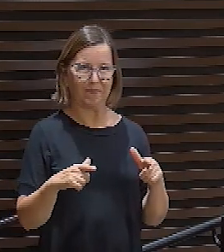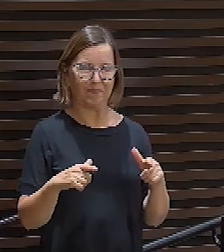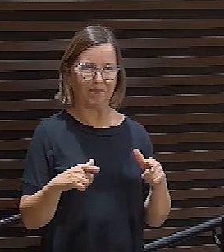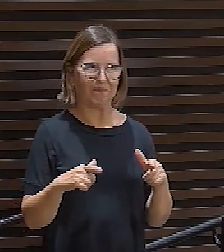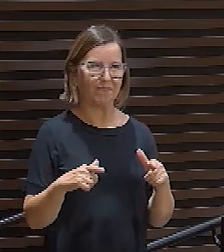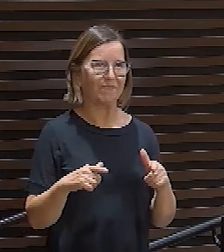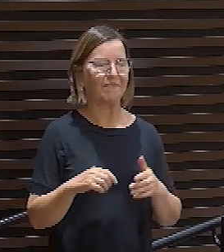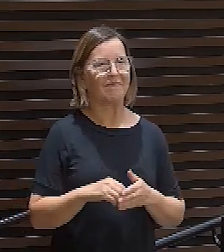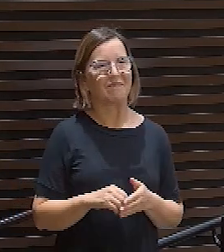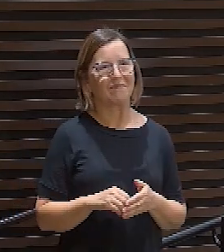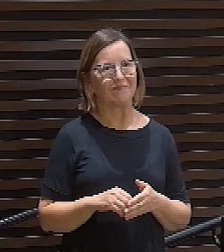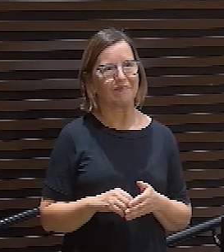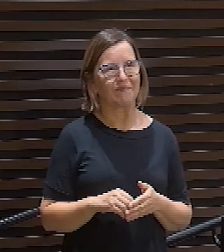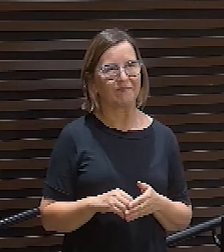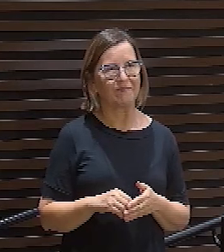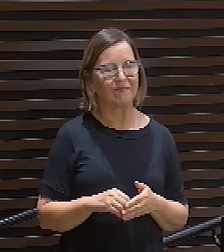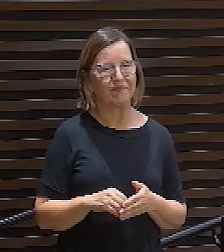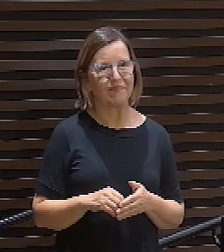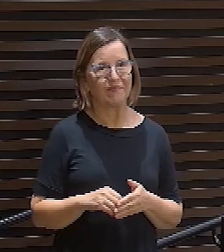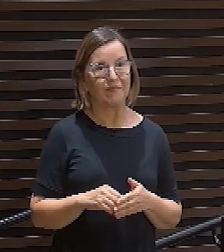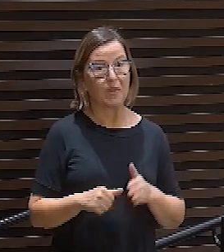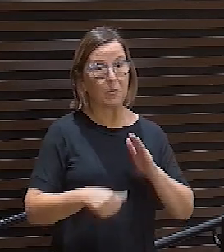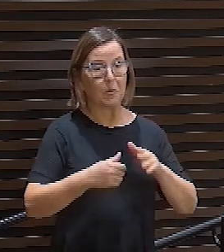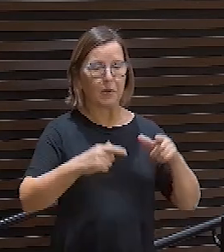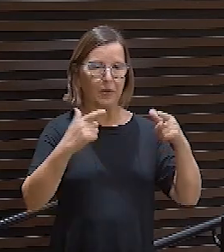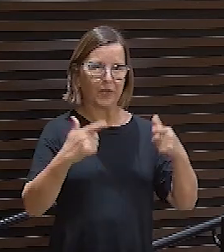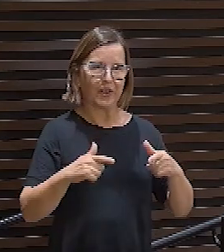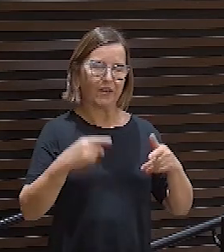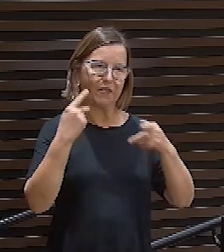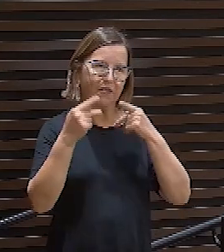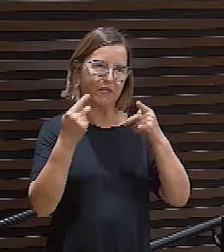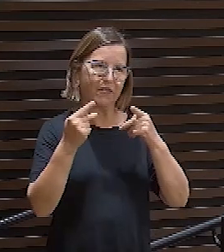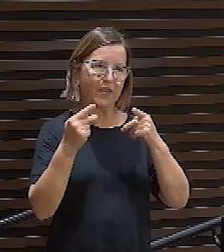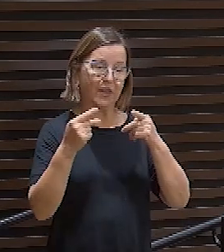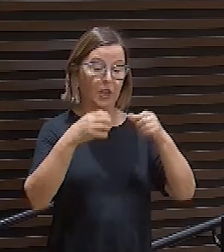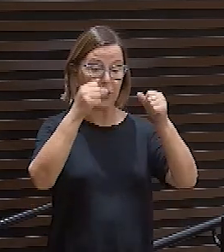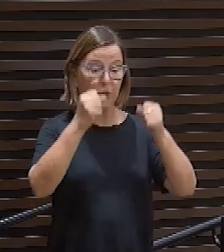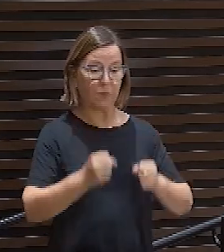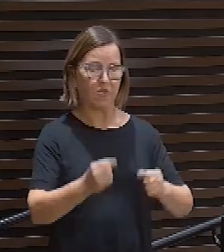preponderância. Primazia fala de poder supremo.